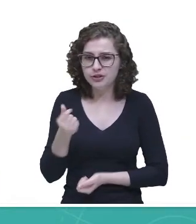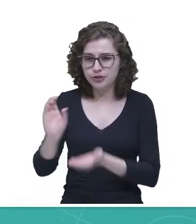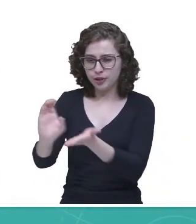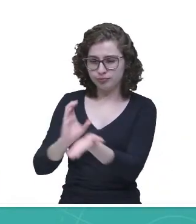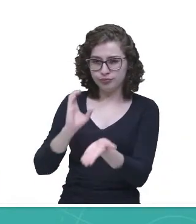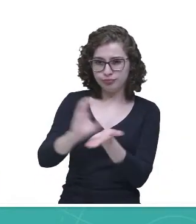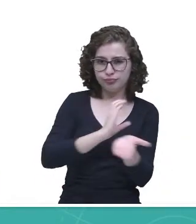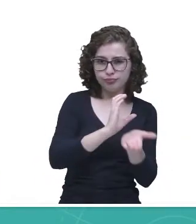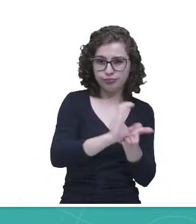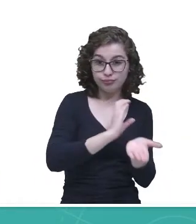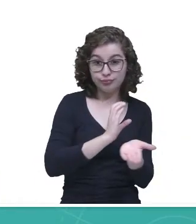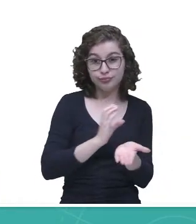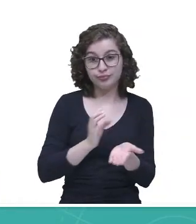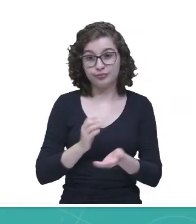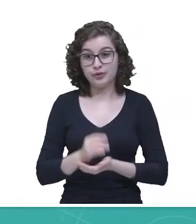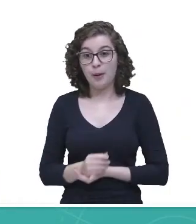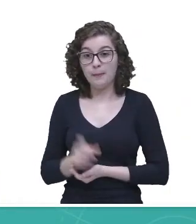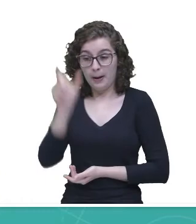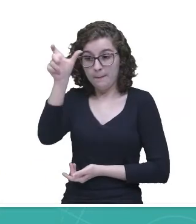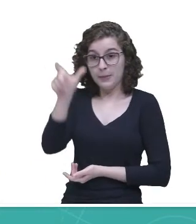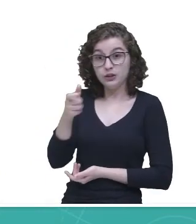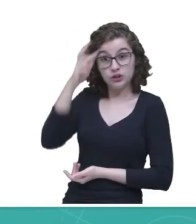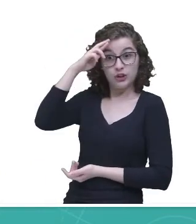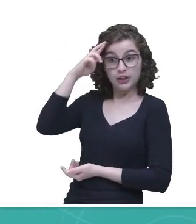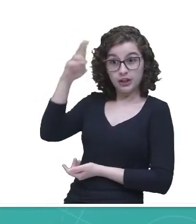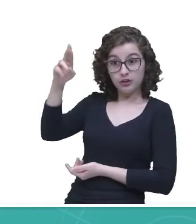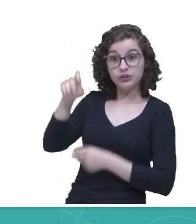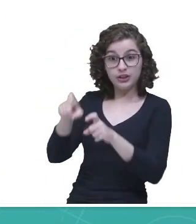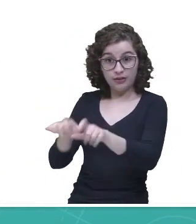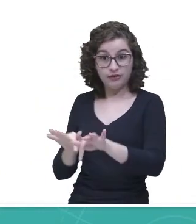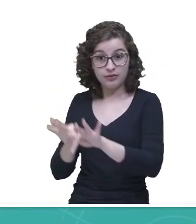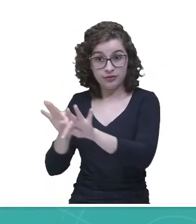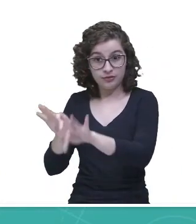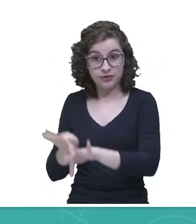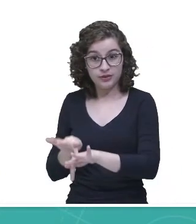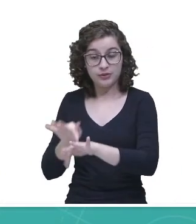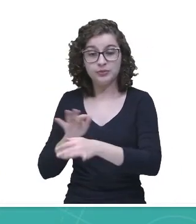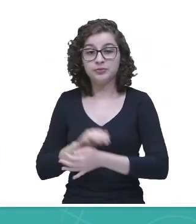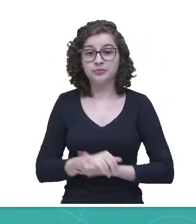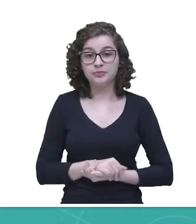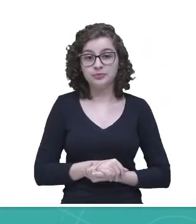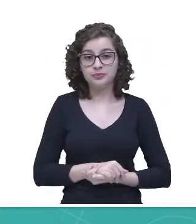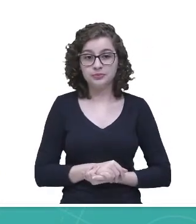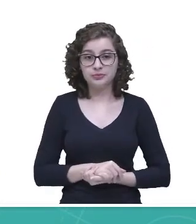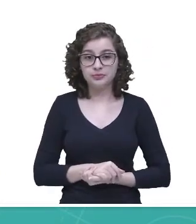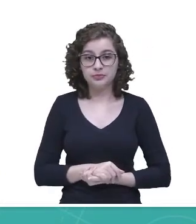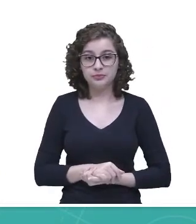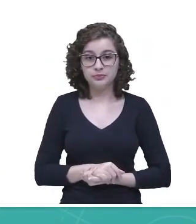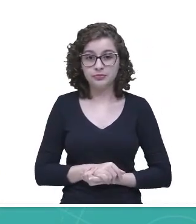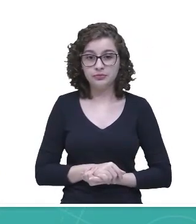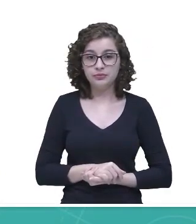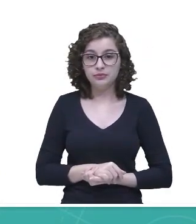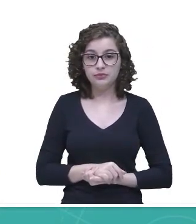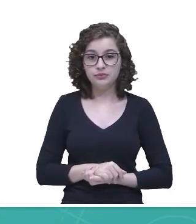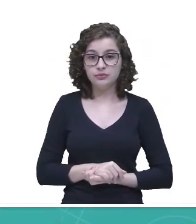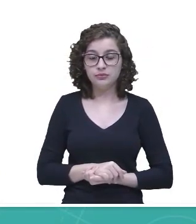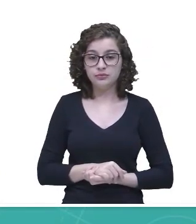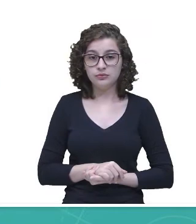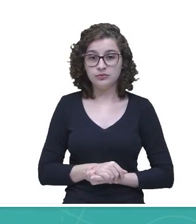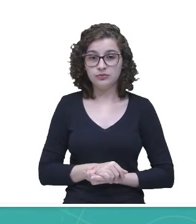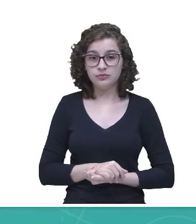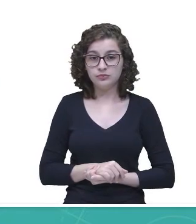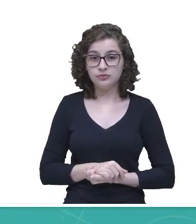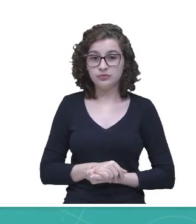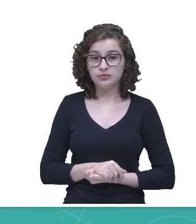feudal. Olha aqui, vou marcar isso para vocês que é muito importante. Vamos lá? Olha só. Todo aumento de